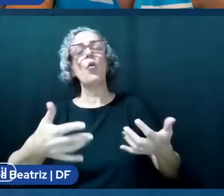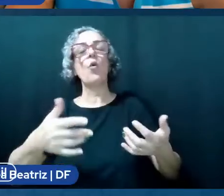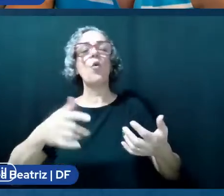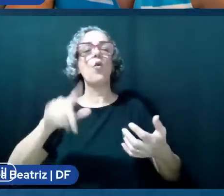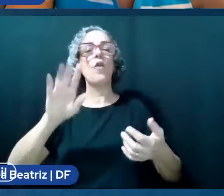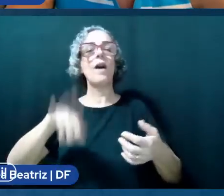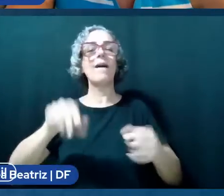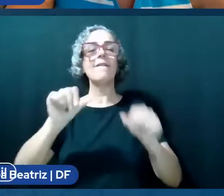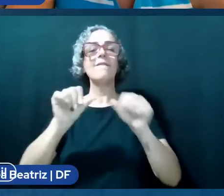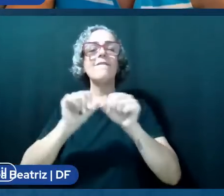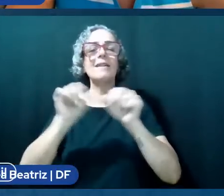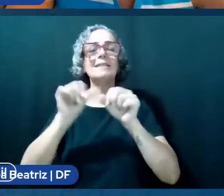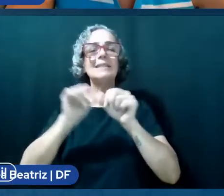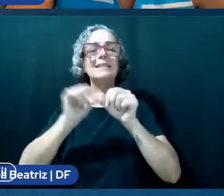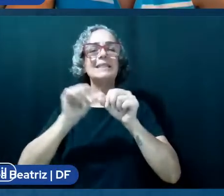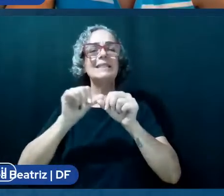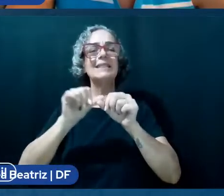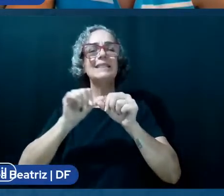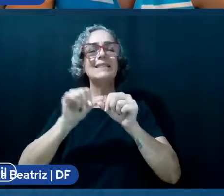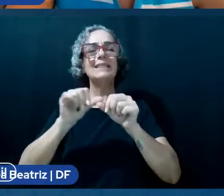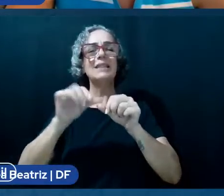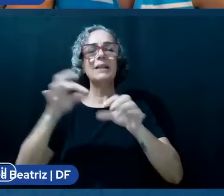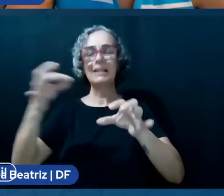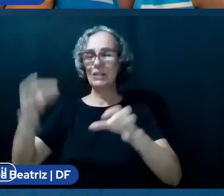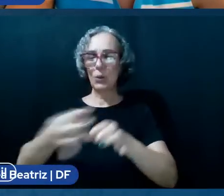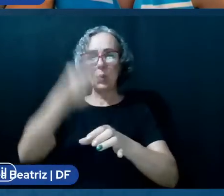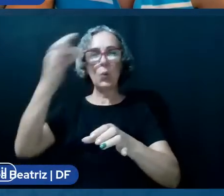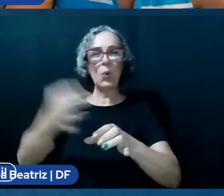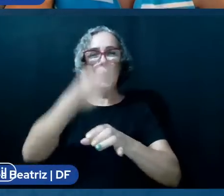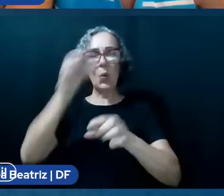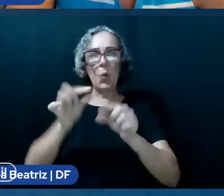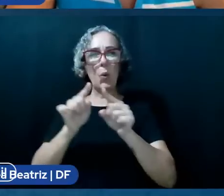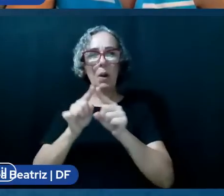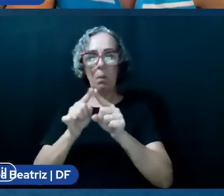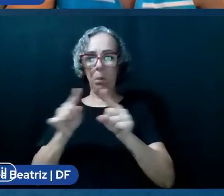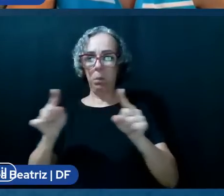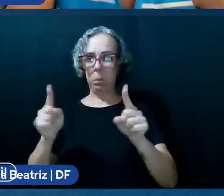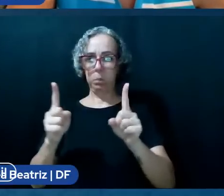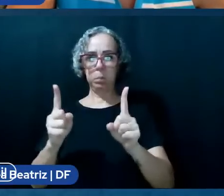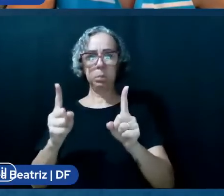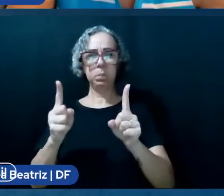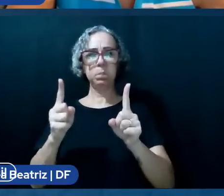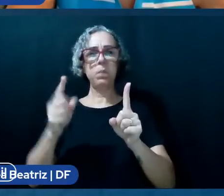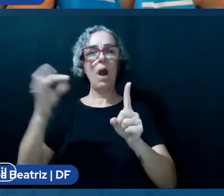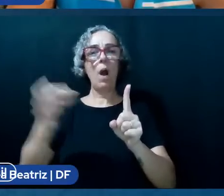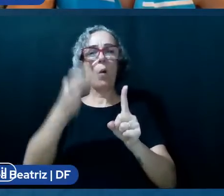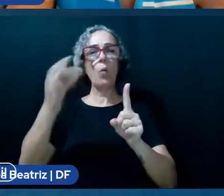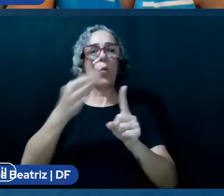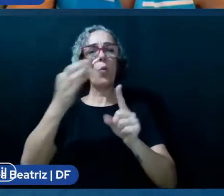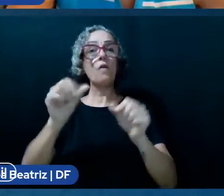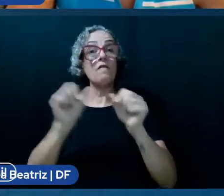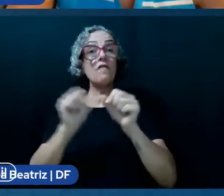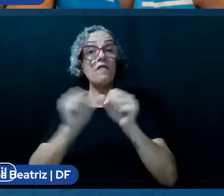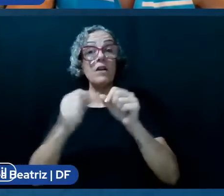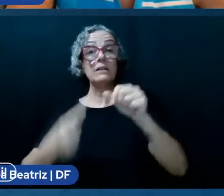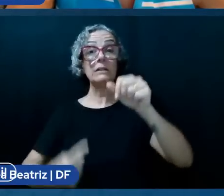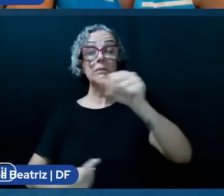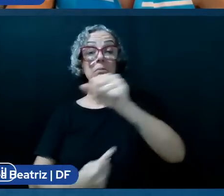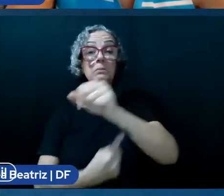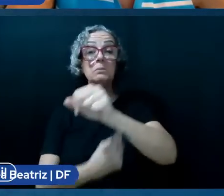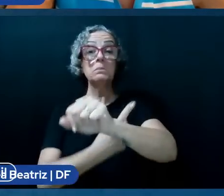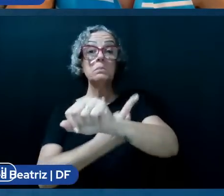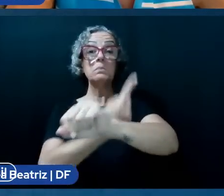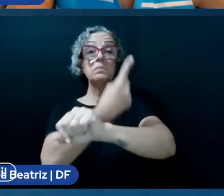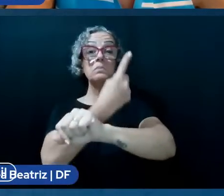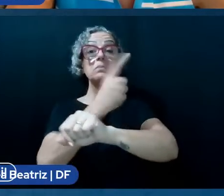atravessava uma agulha, daquelas de costurar saco de estopa, que são uns agulhões desse tamanho assim, olha, atravessava o braço de um lado do outro, nem sangue